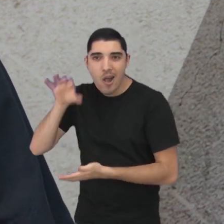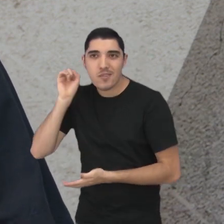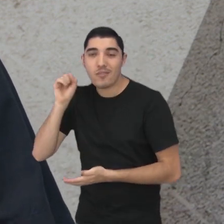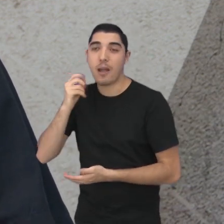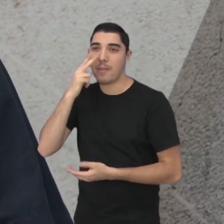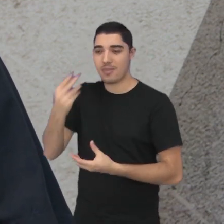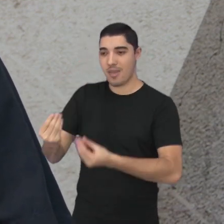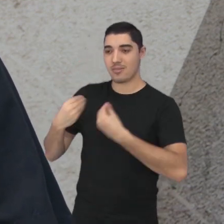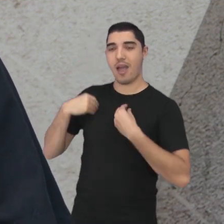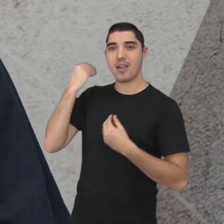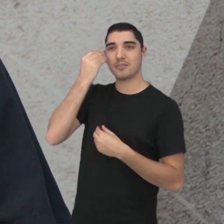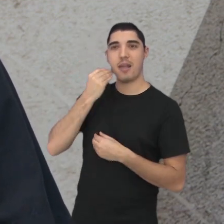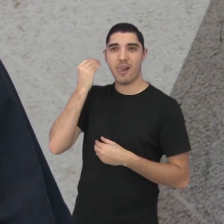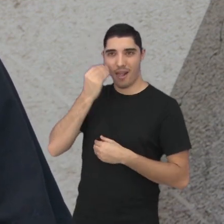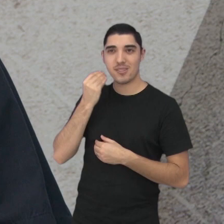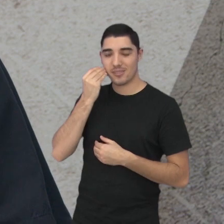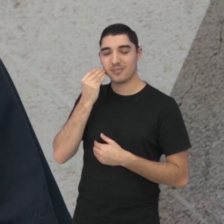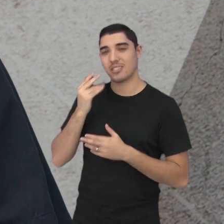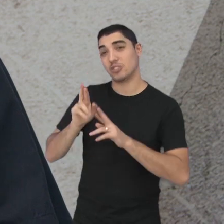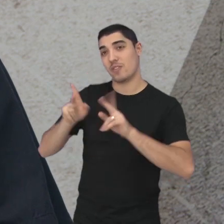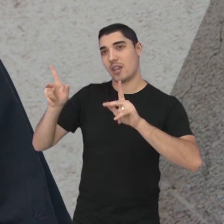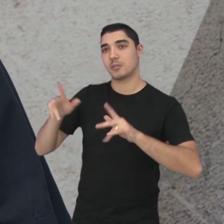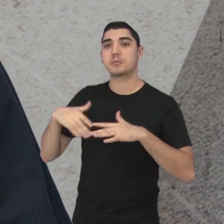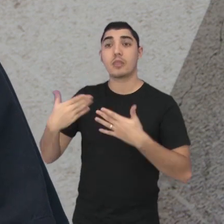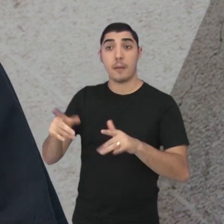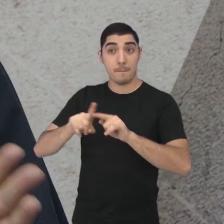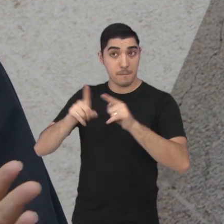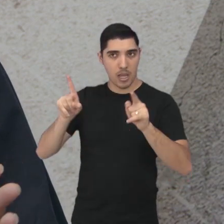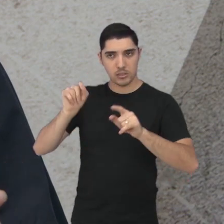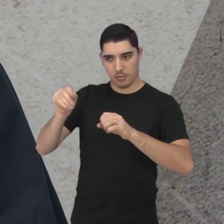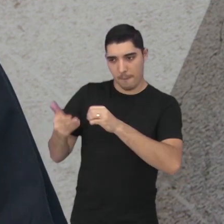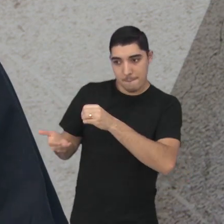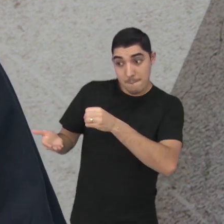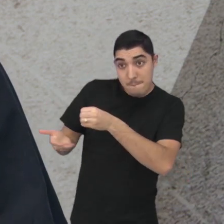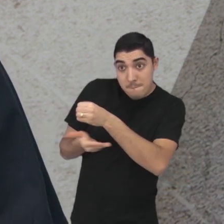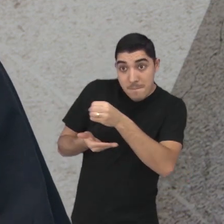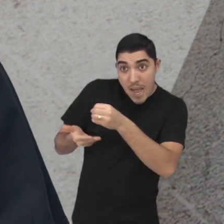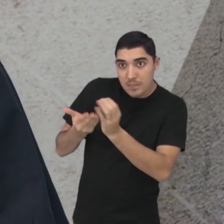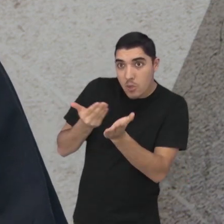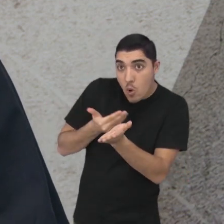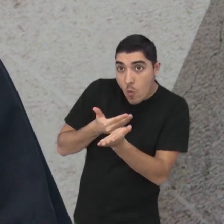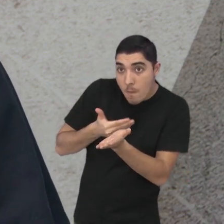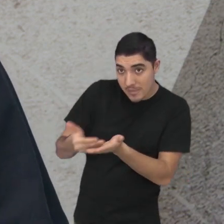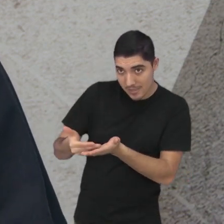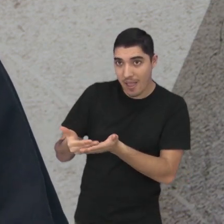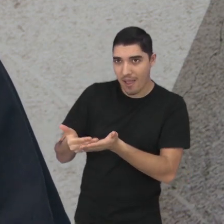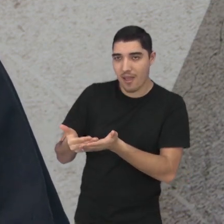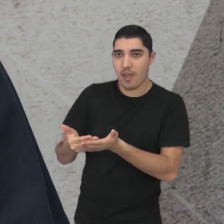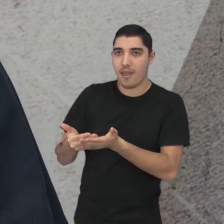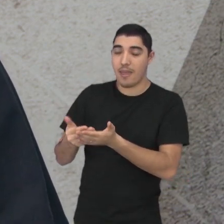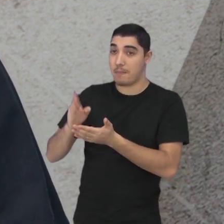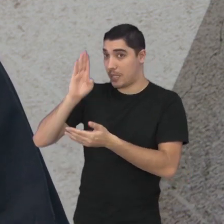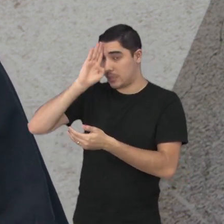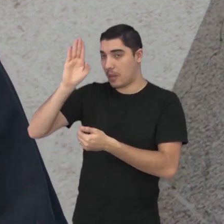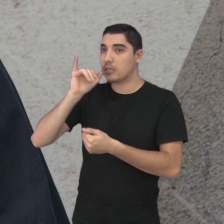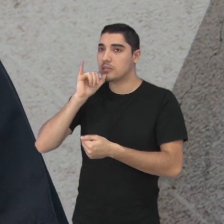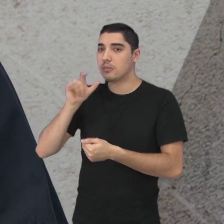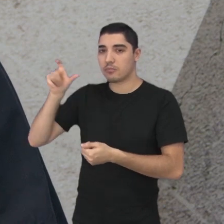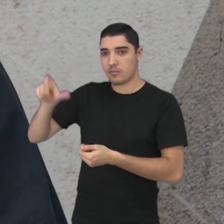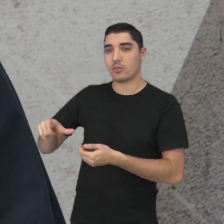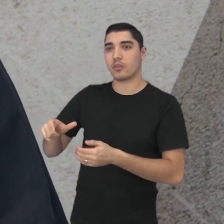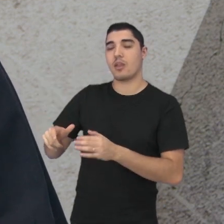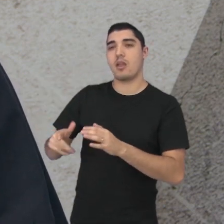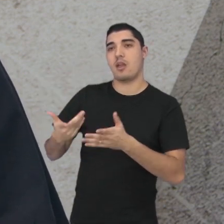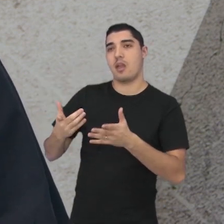o produto. Mas no caso, se a gente for olhar hoje de funções básicas para você poder começar, seria como profissão,